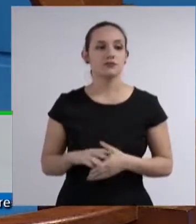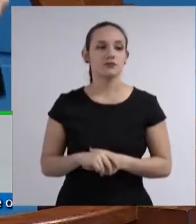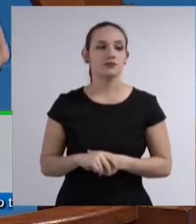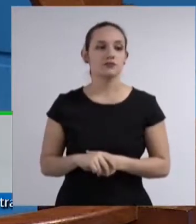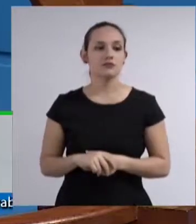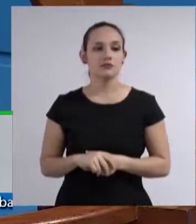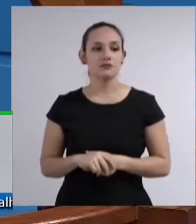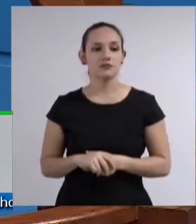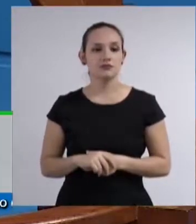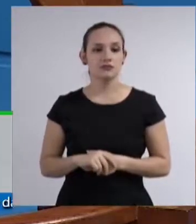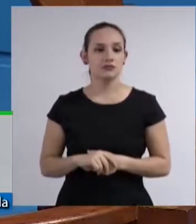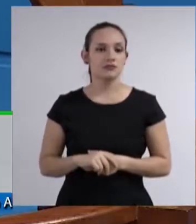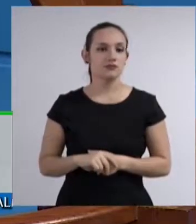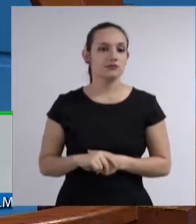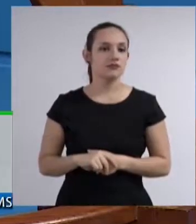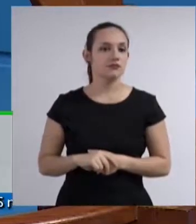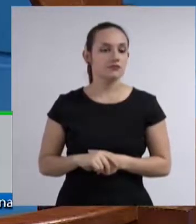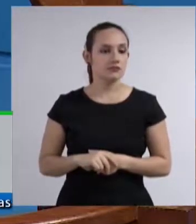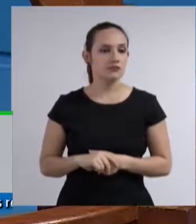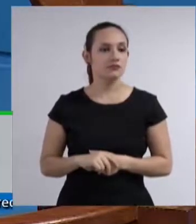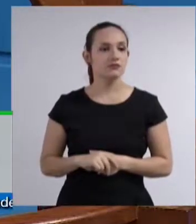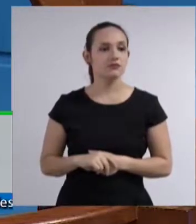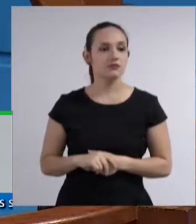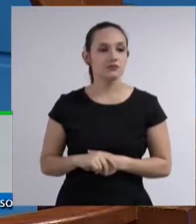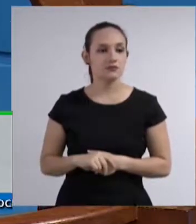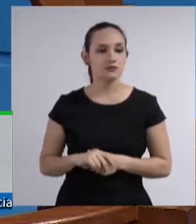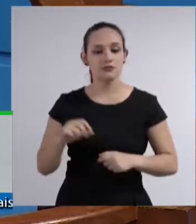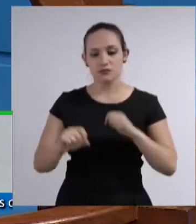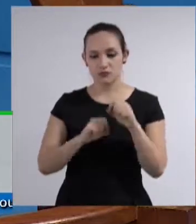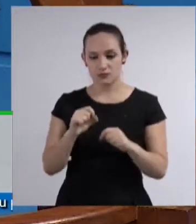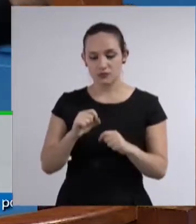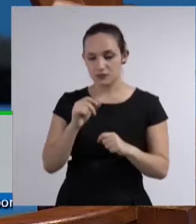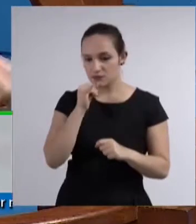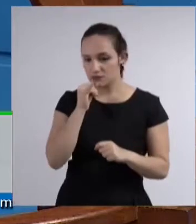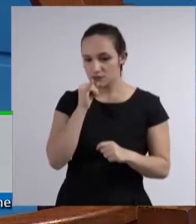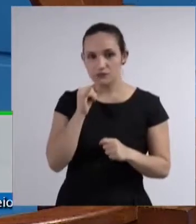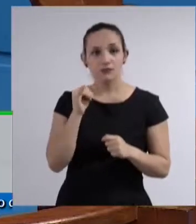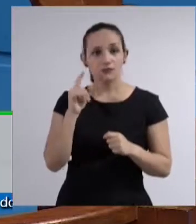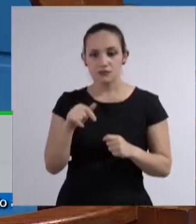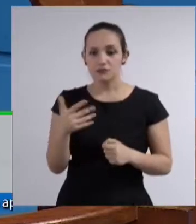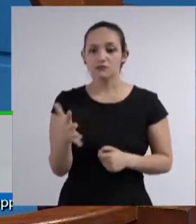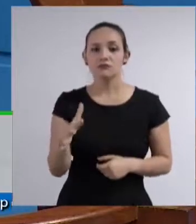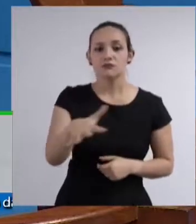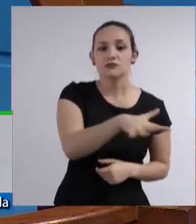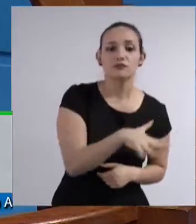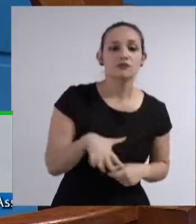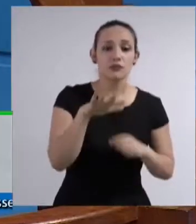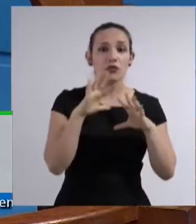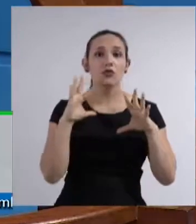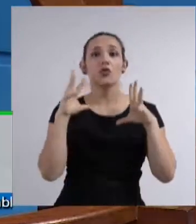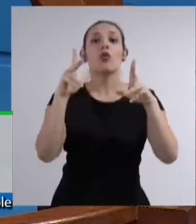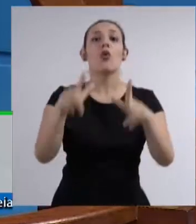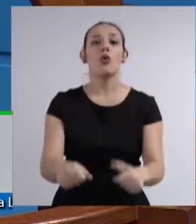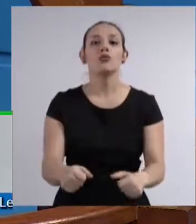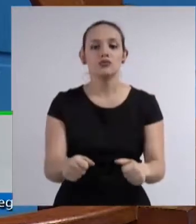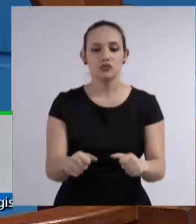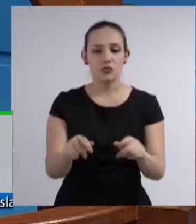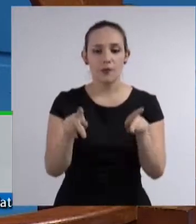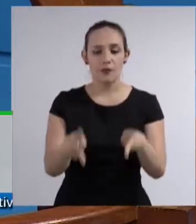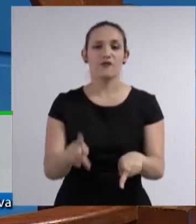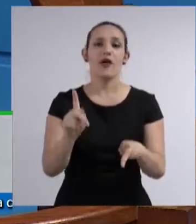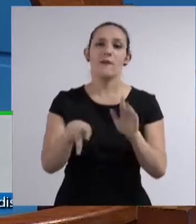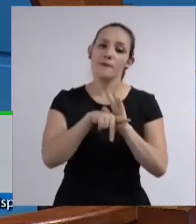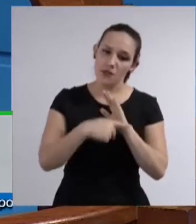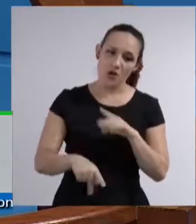a posse da terra indígena, ela tem um senso de coletividade e não de propriedade